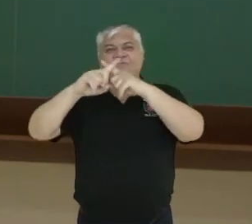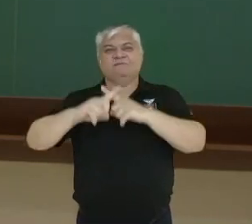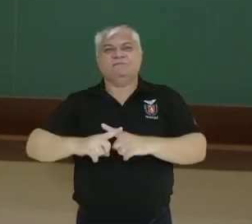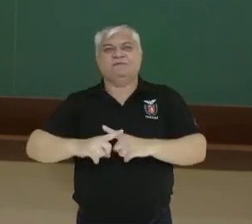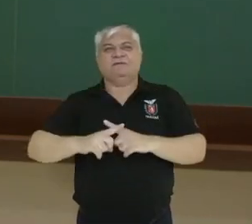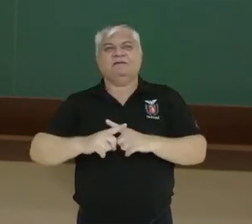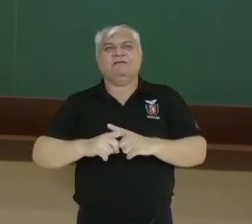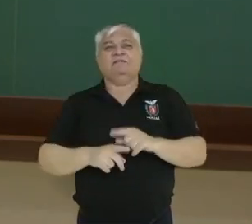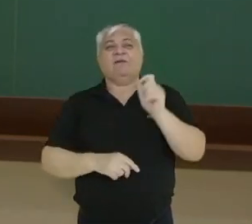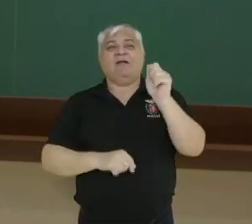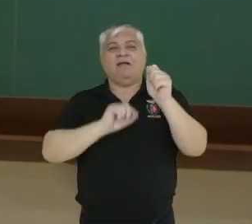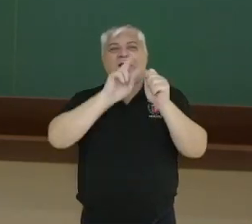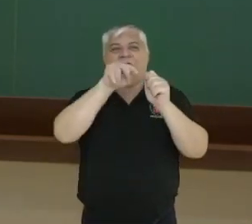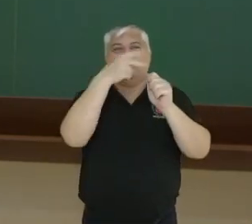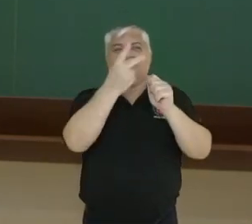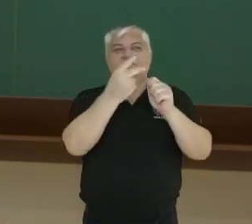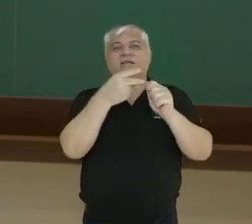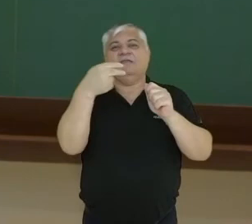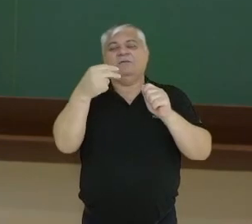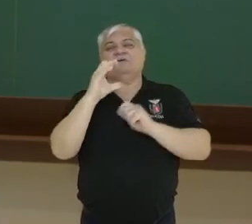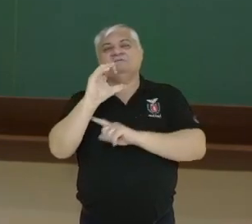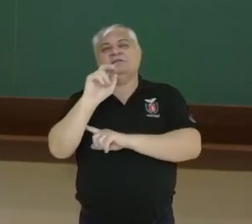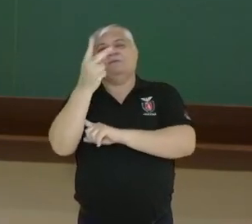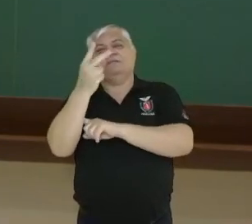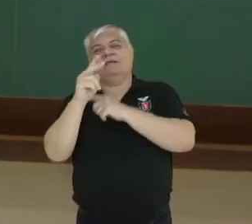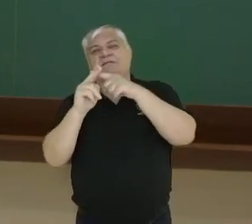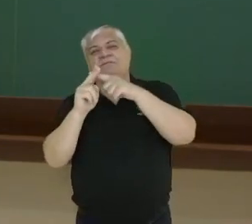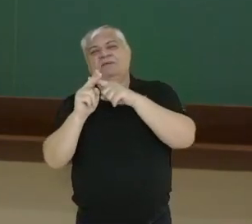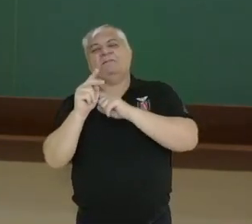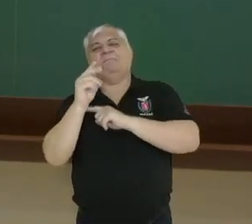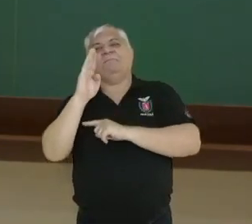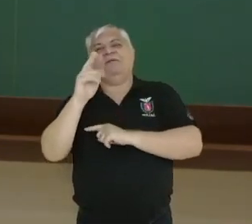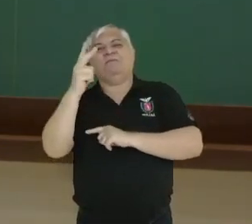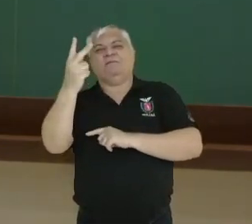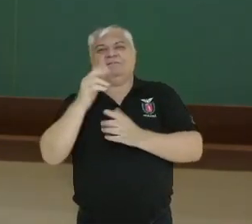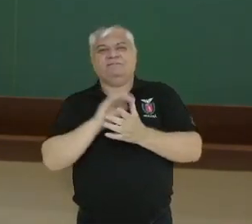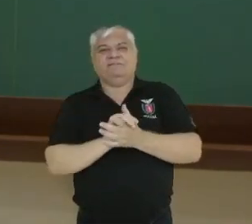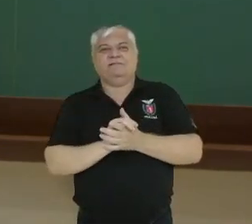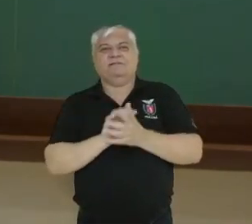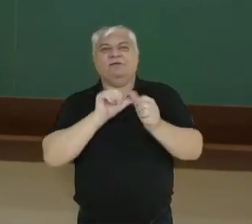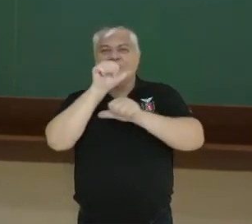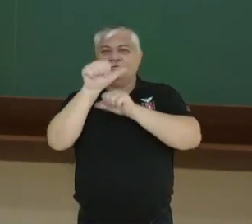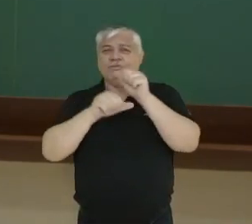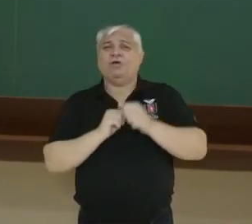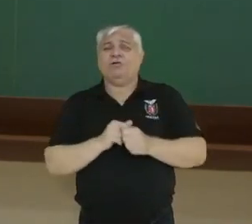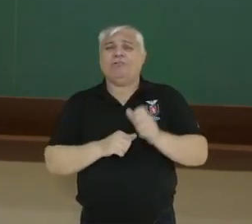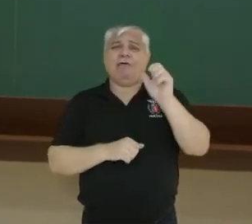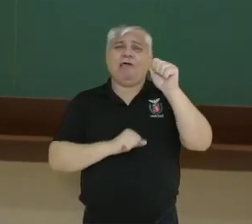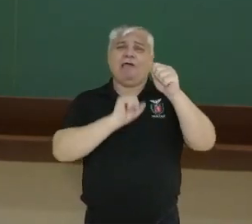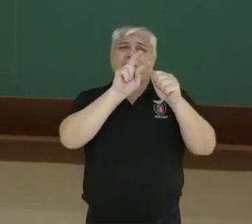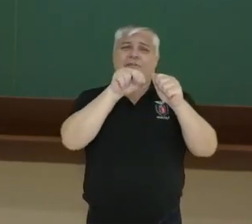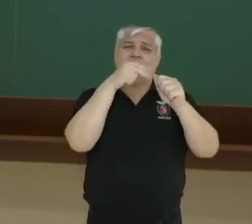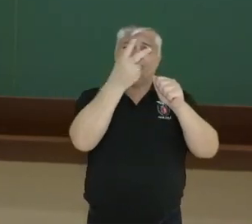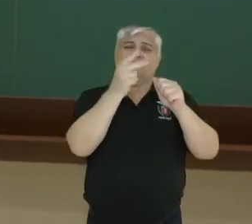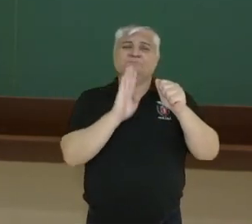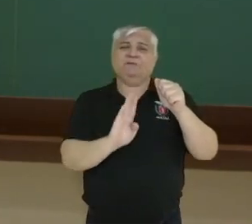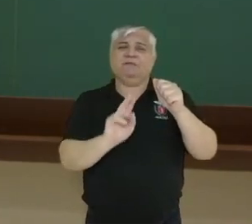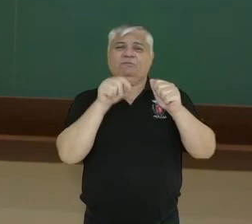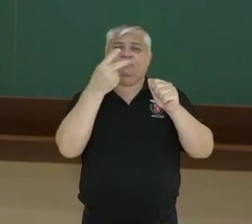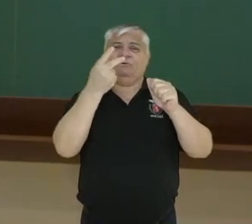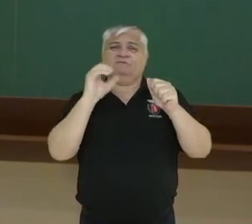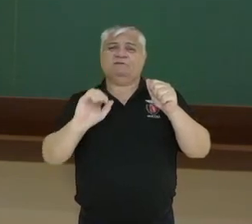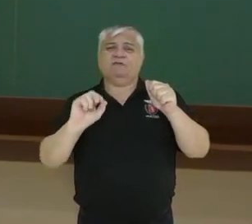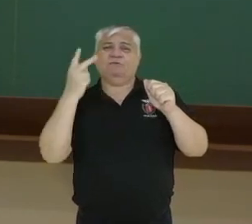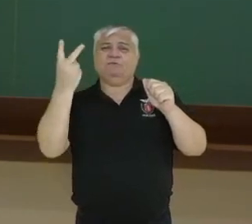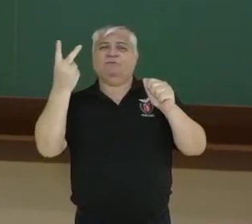que que aconteceu. A ao quadrado igual a C ao quadrado mais B ao quadrado. Eu posso inverter essa soma aqui também, não tem problema nenhum. Olha o que que deu. b